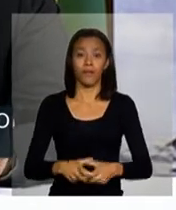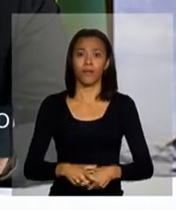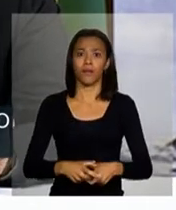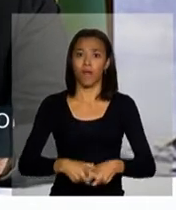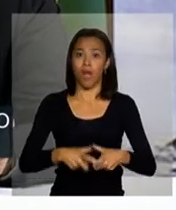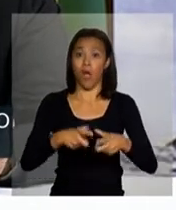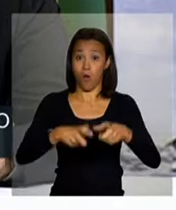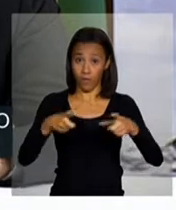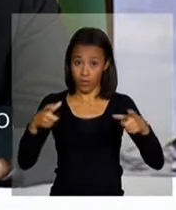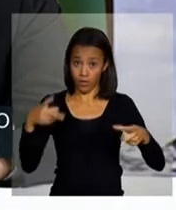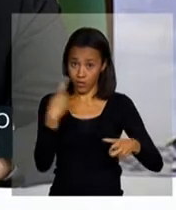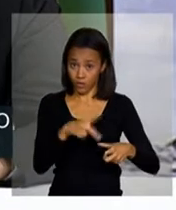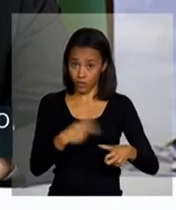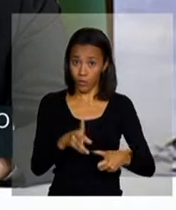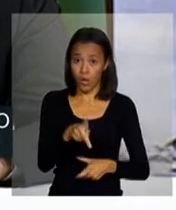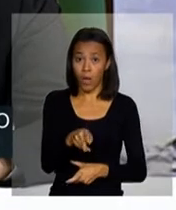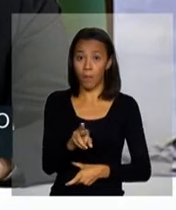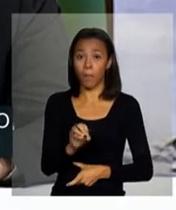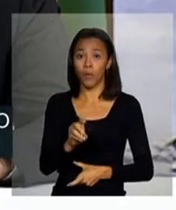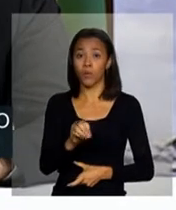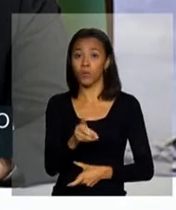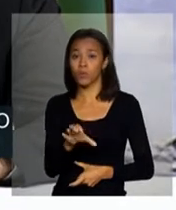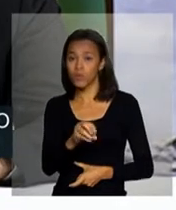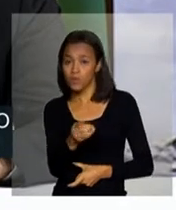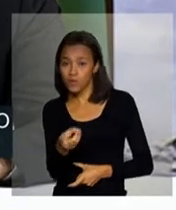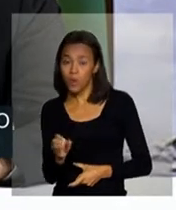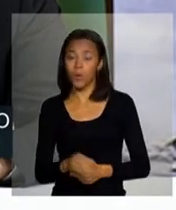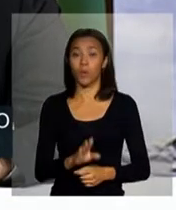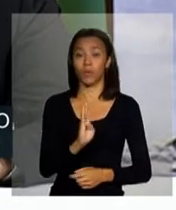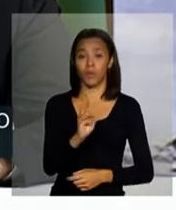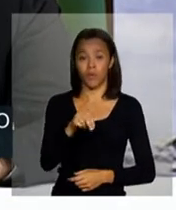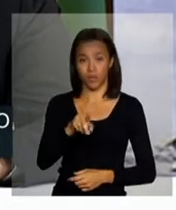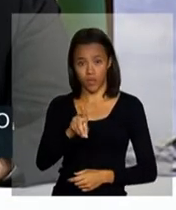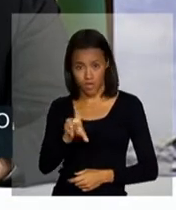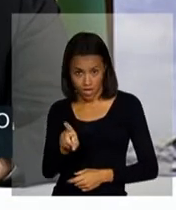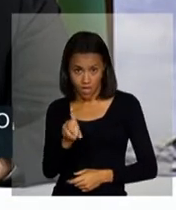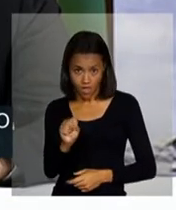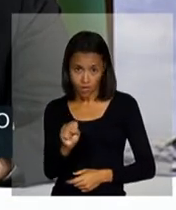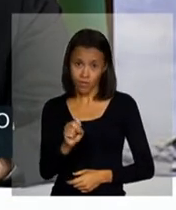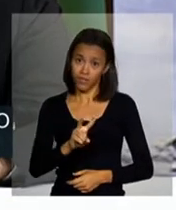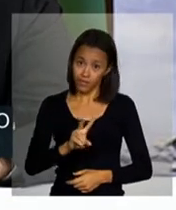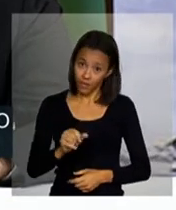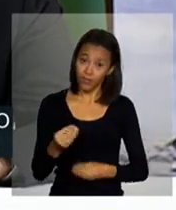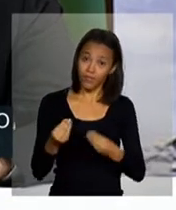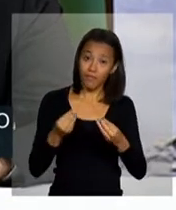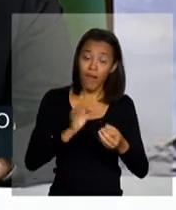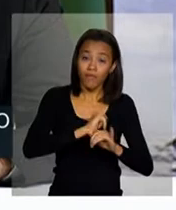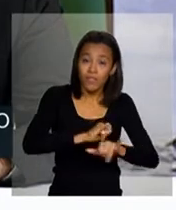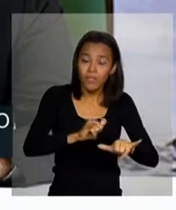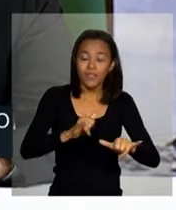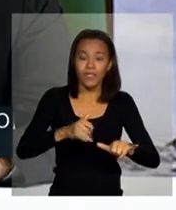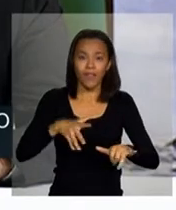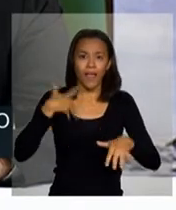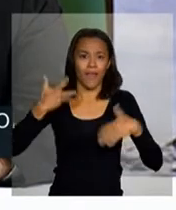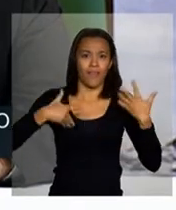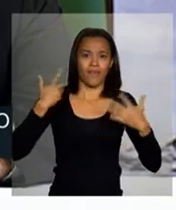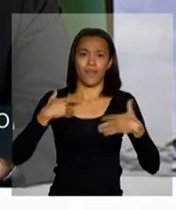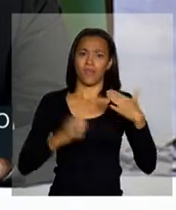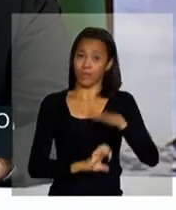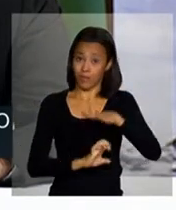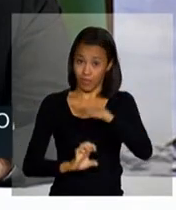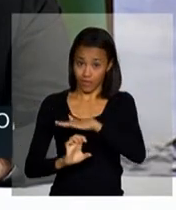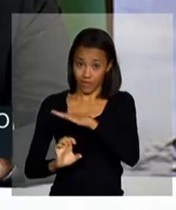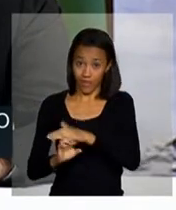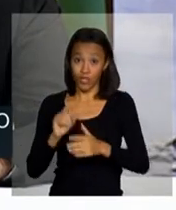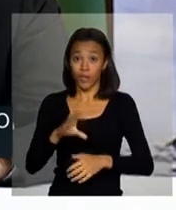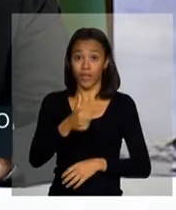suas atividades. O BNDES está lançando inovações que vão empolgar os empresários. O empréstimo, que era apenas